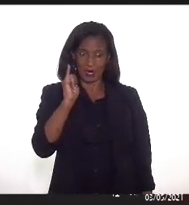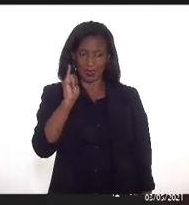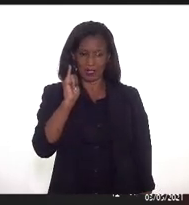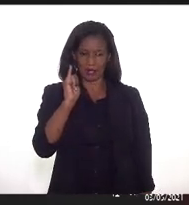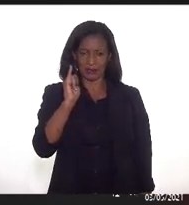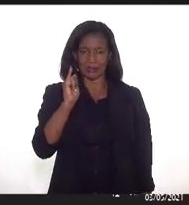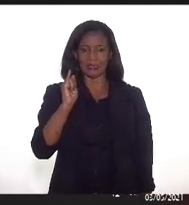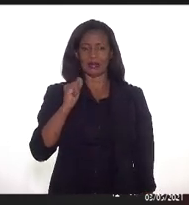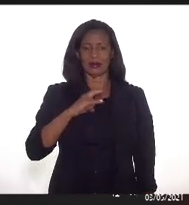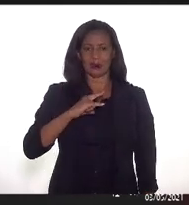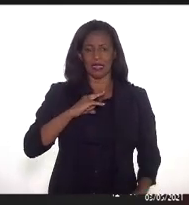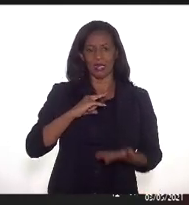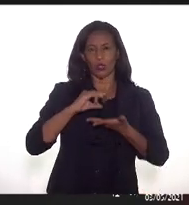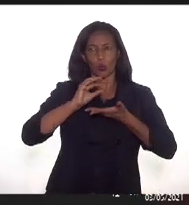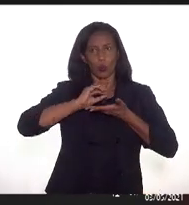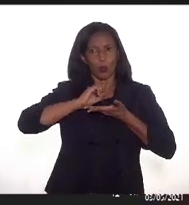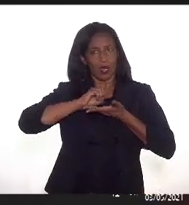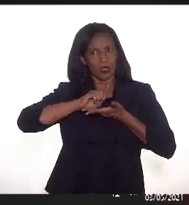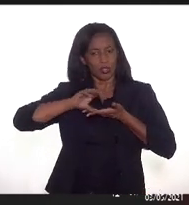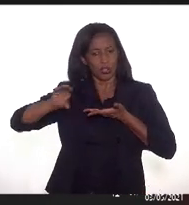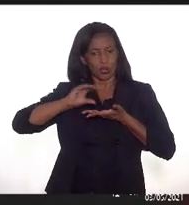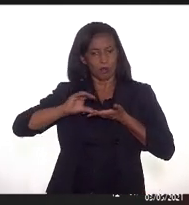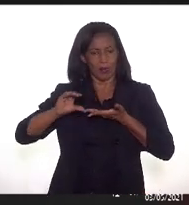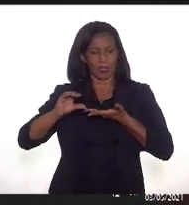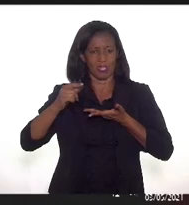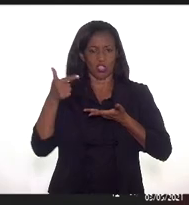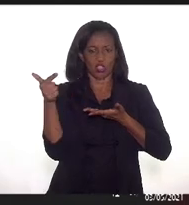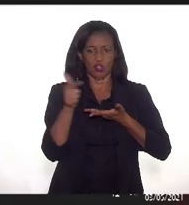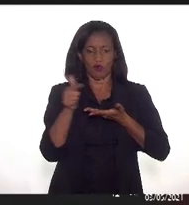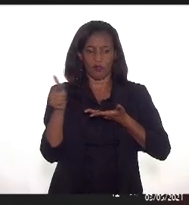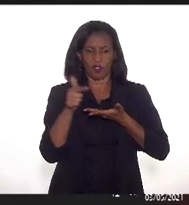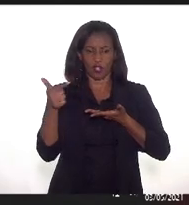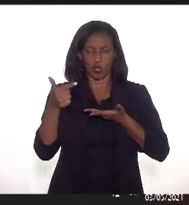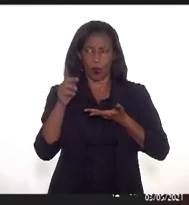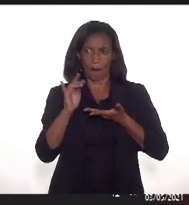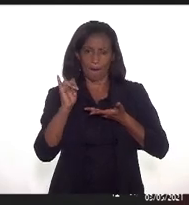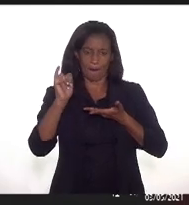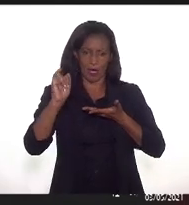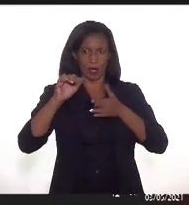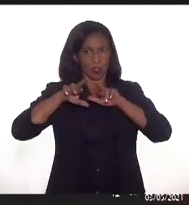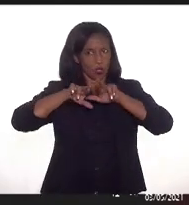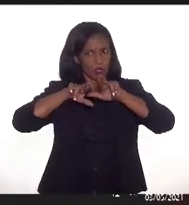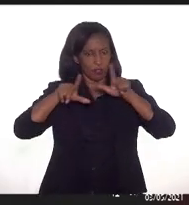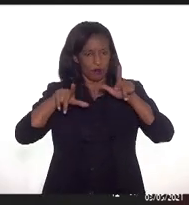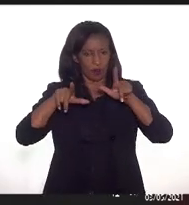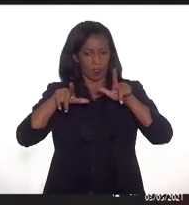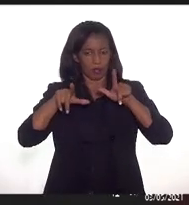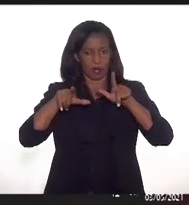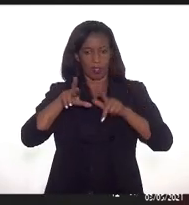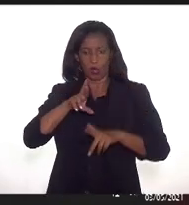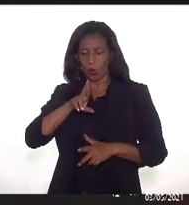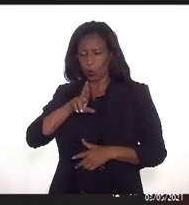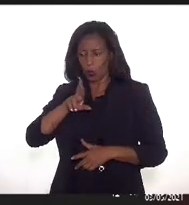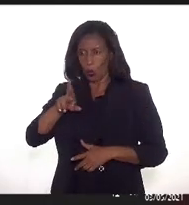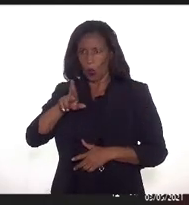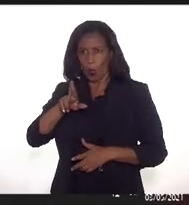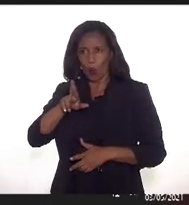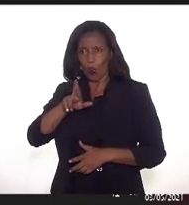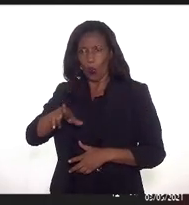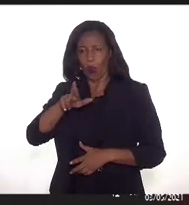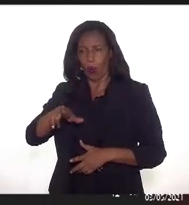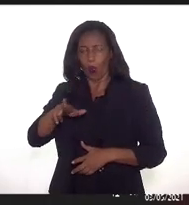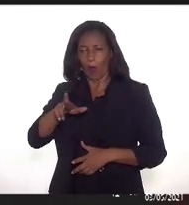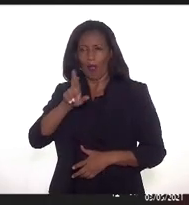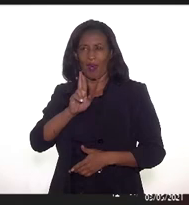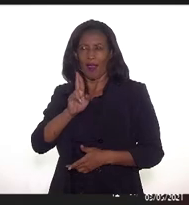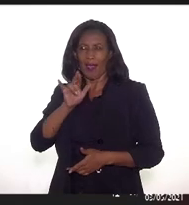um resultado nominal de 22 bi de diferença e um resultado primário, receita